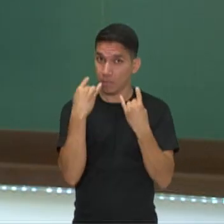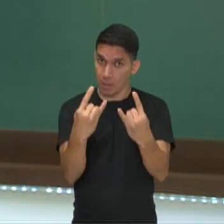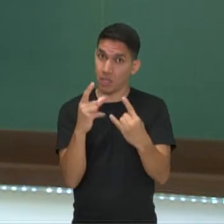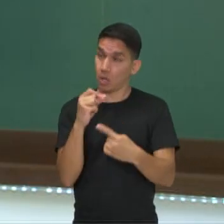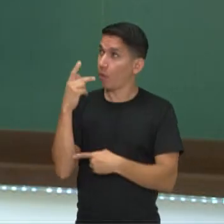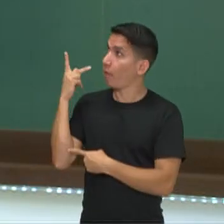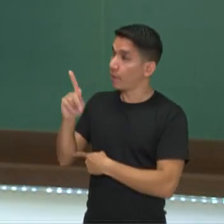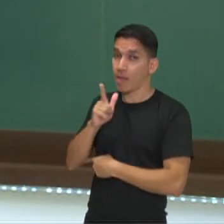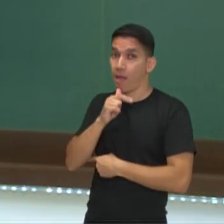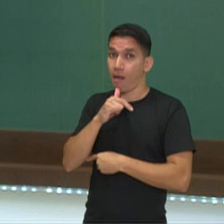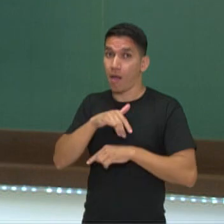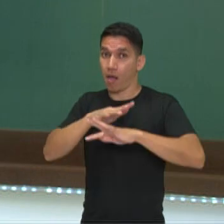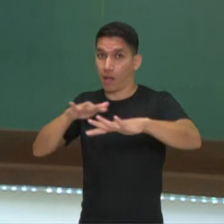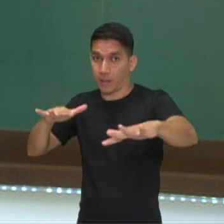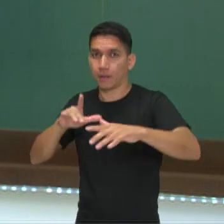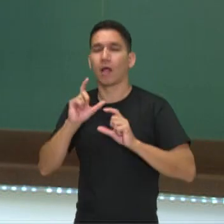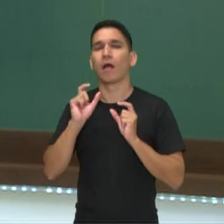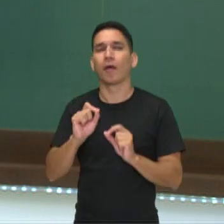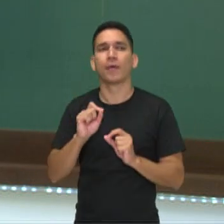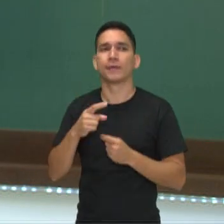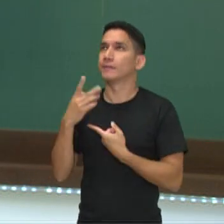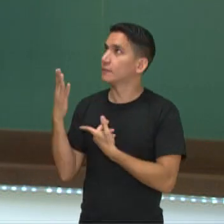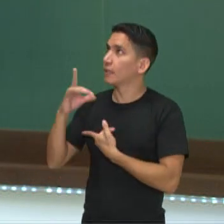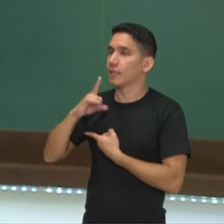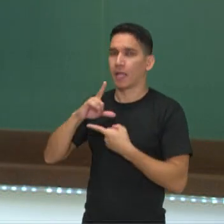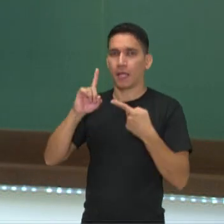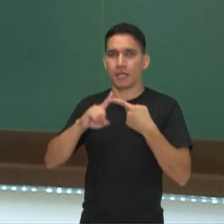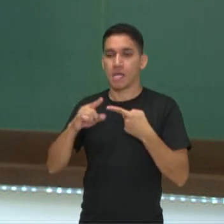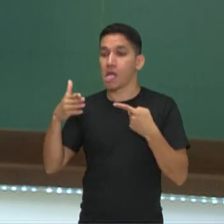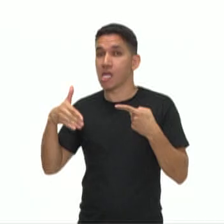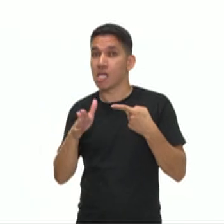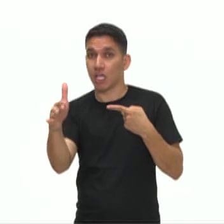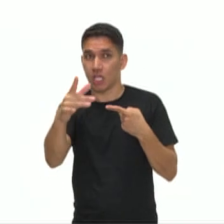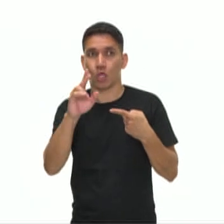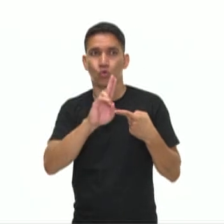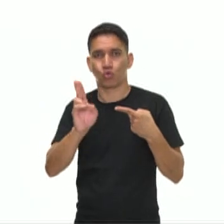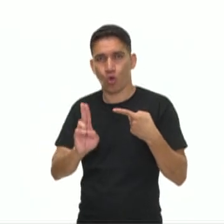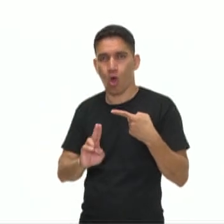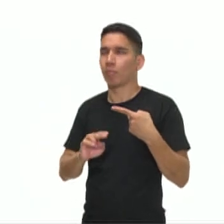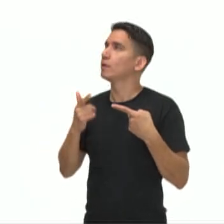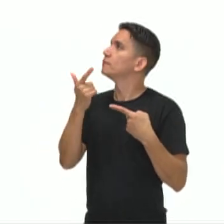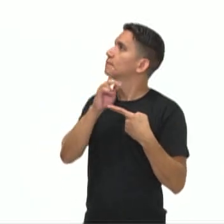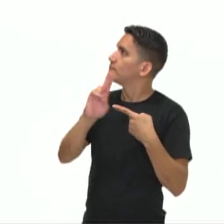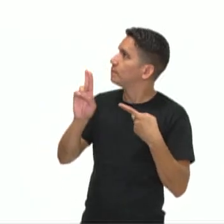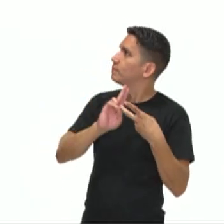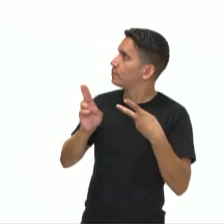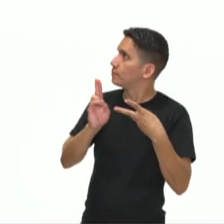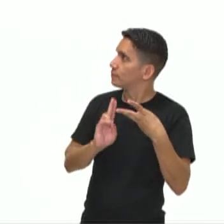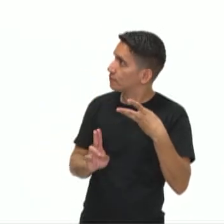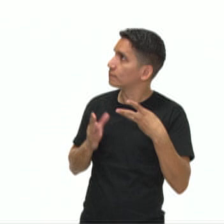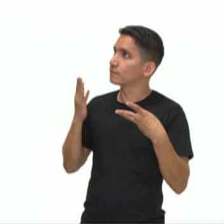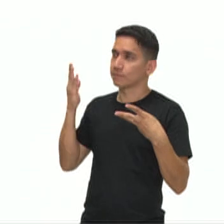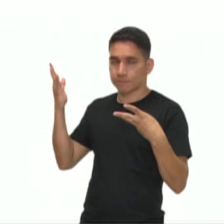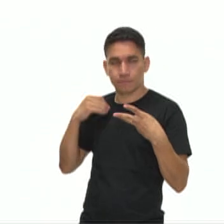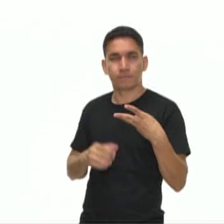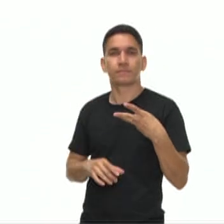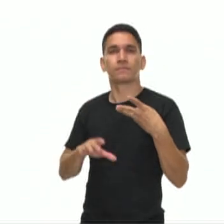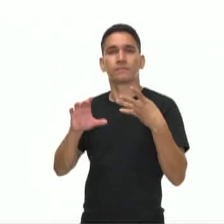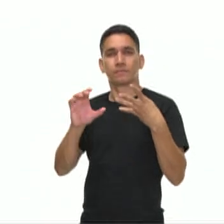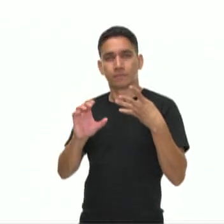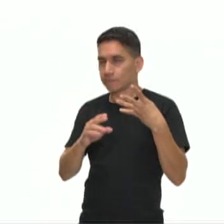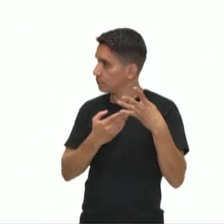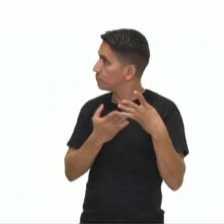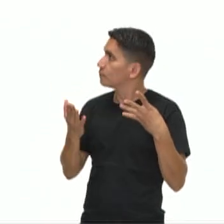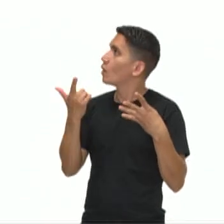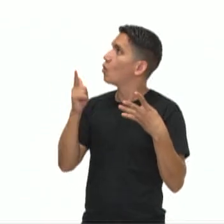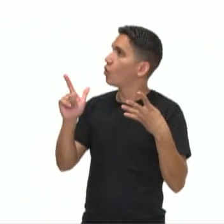deles. Tá? Então observa o rio Níger, o rio Congo, Zambeze, Orange,